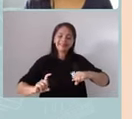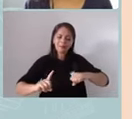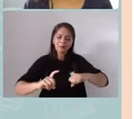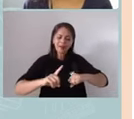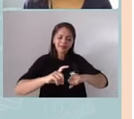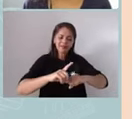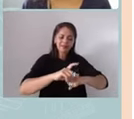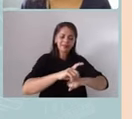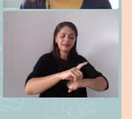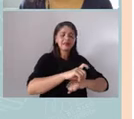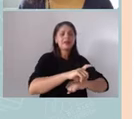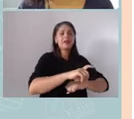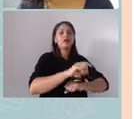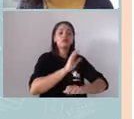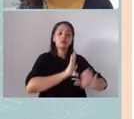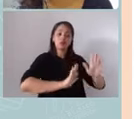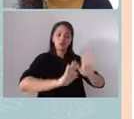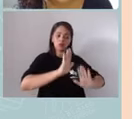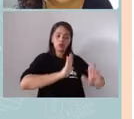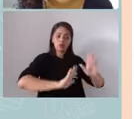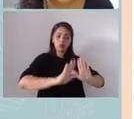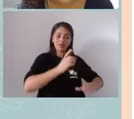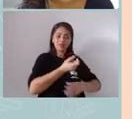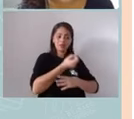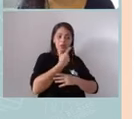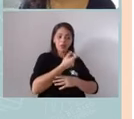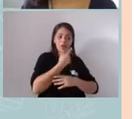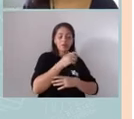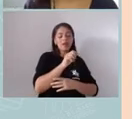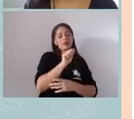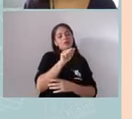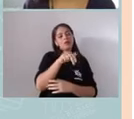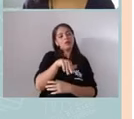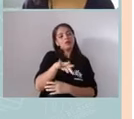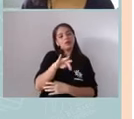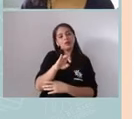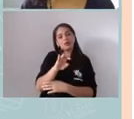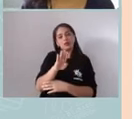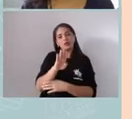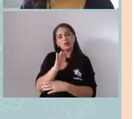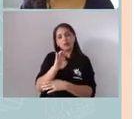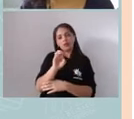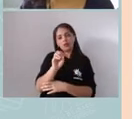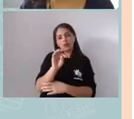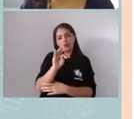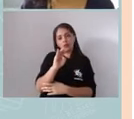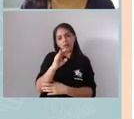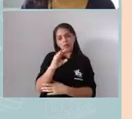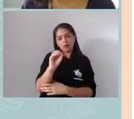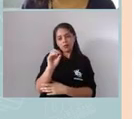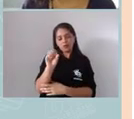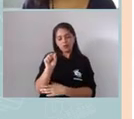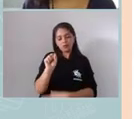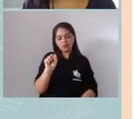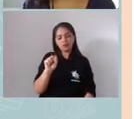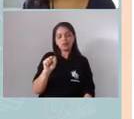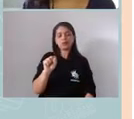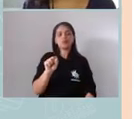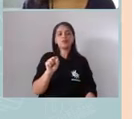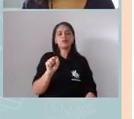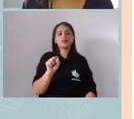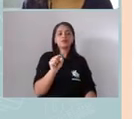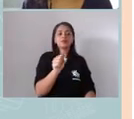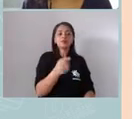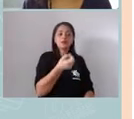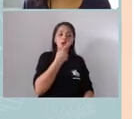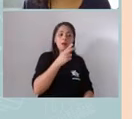doenças bacterianas são tratadas com antibióticos, certo? Então, os antibióticos, eles são medicamentos usados aí